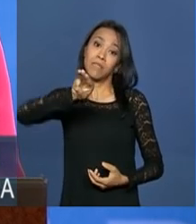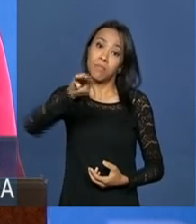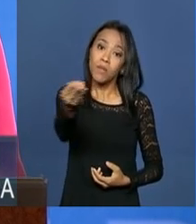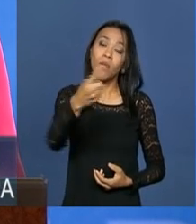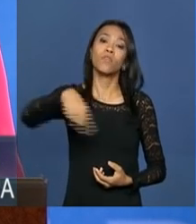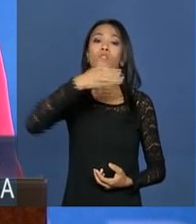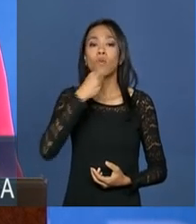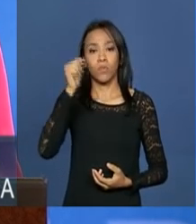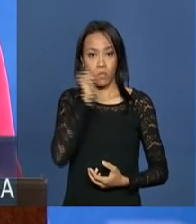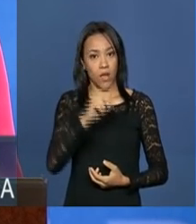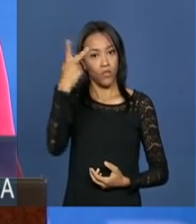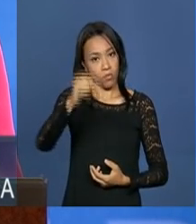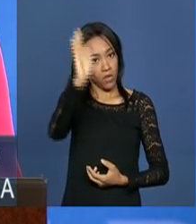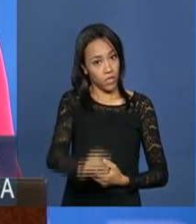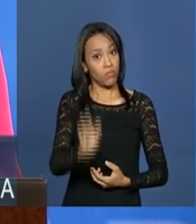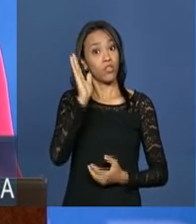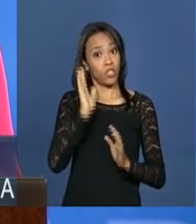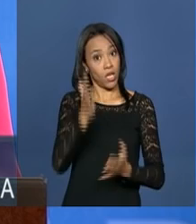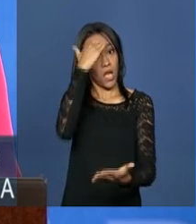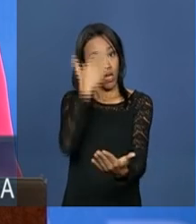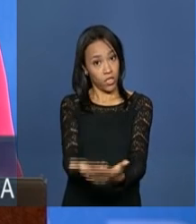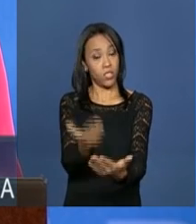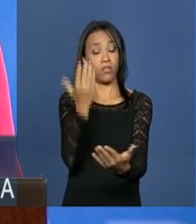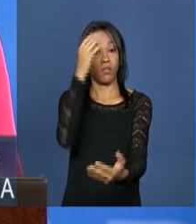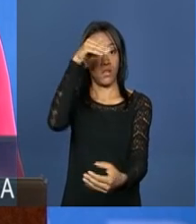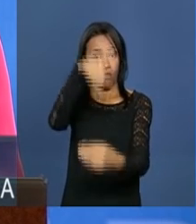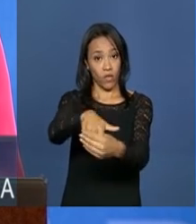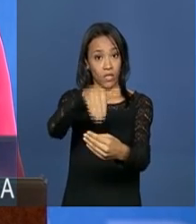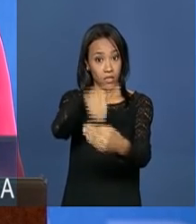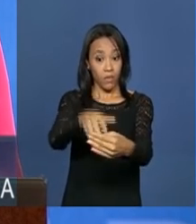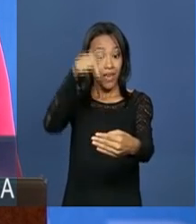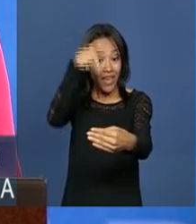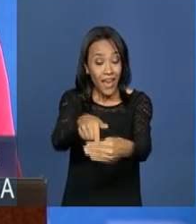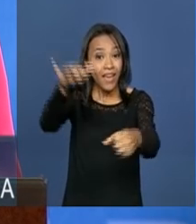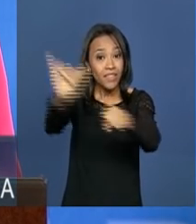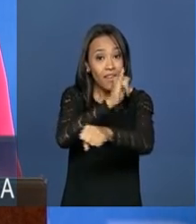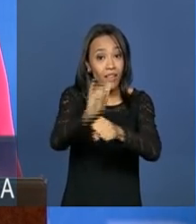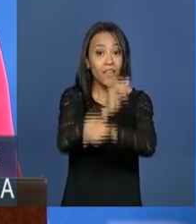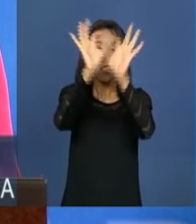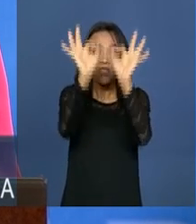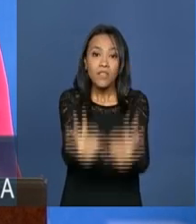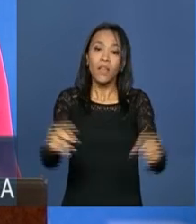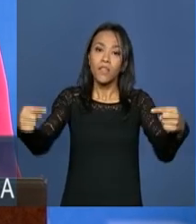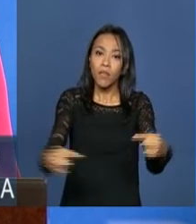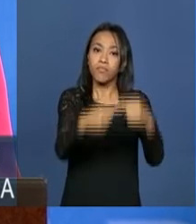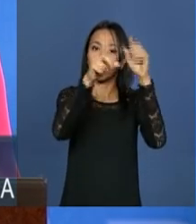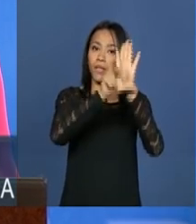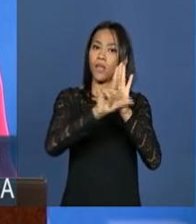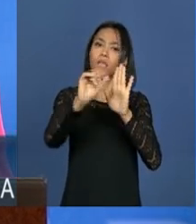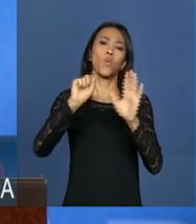brasileiros e reconhecem eleição direta como maneira certa e legal de eleger os